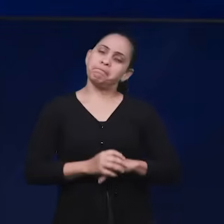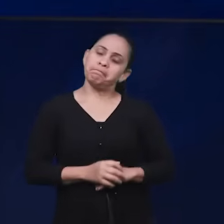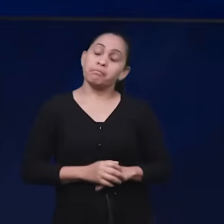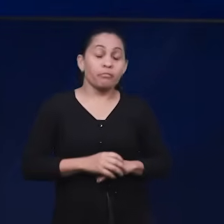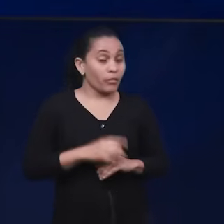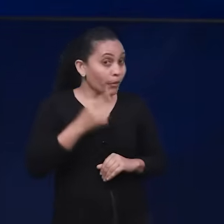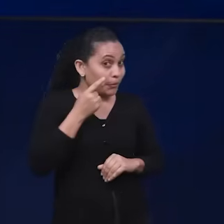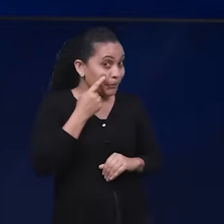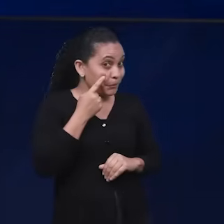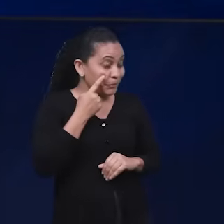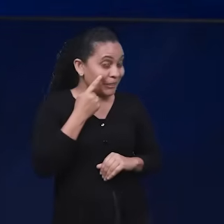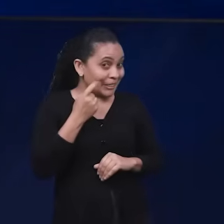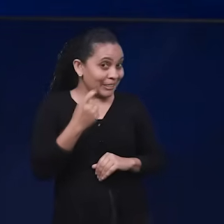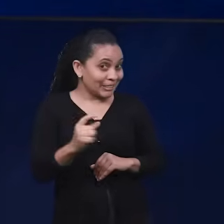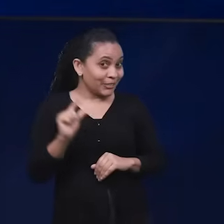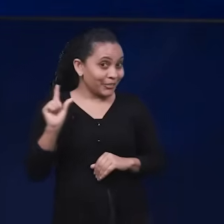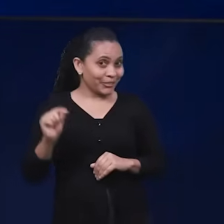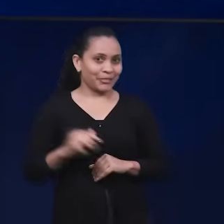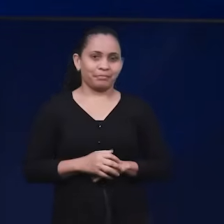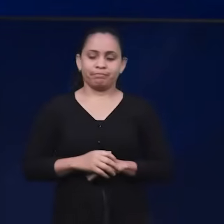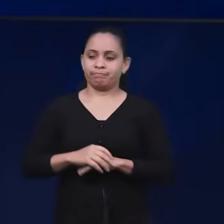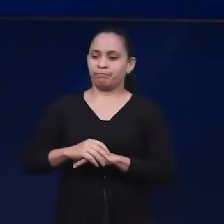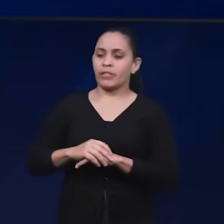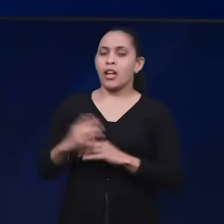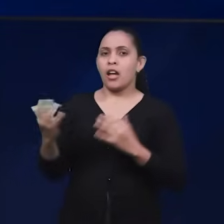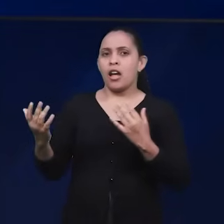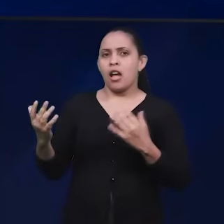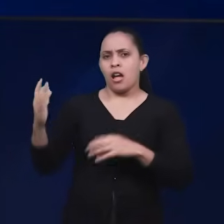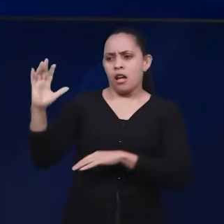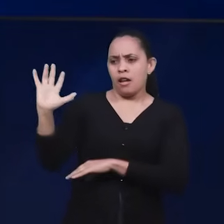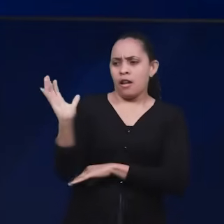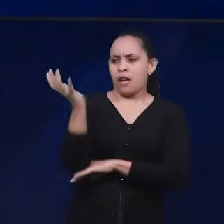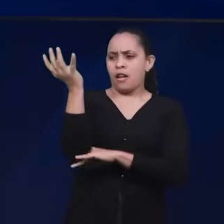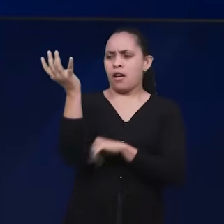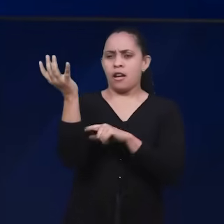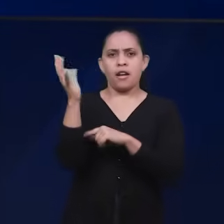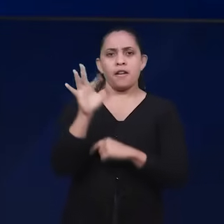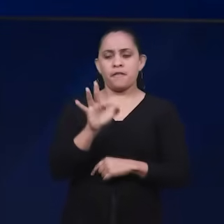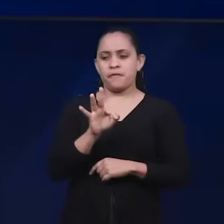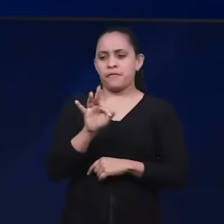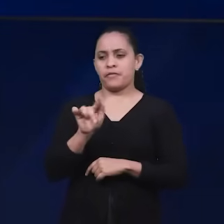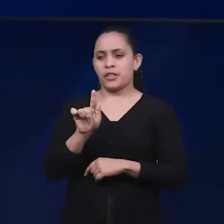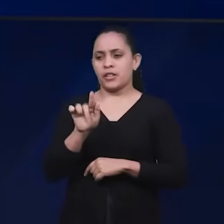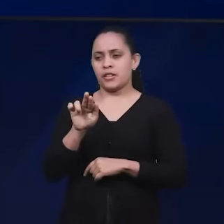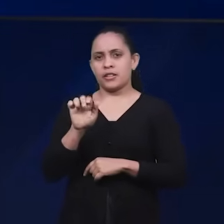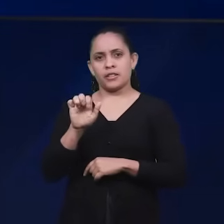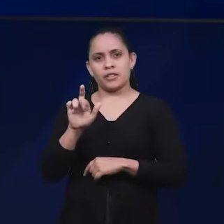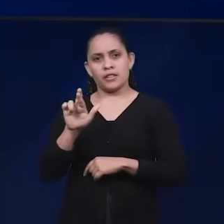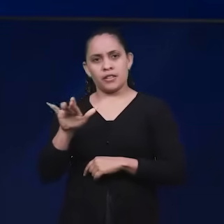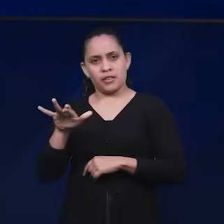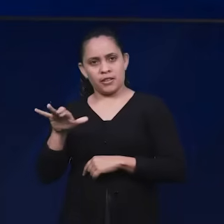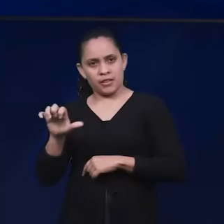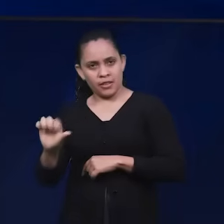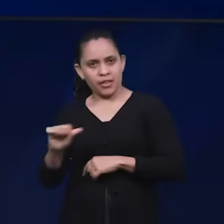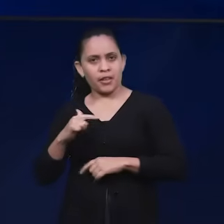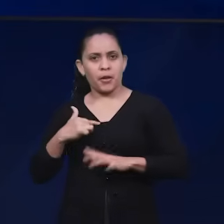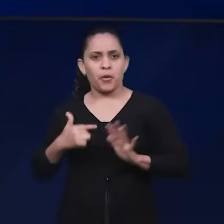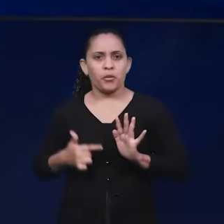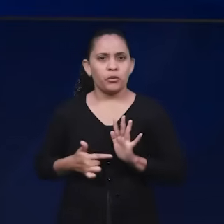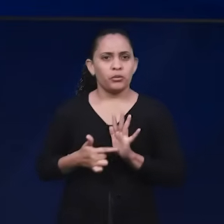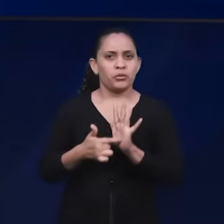Veja que interessante, porque na Bíblia a figueira, ela tem um sentido profético,